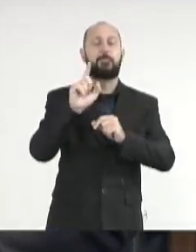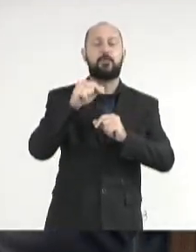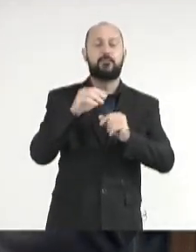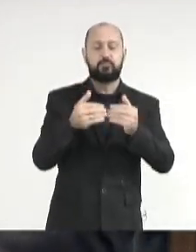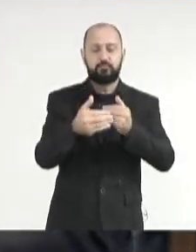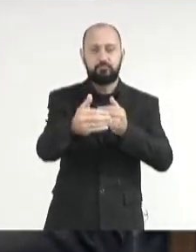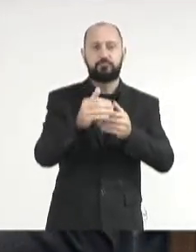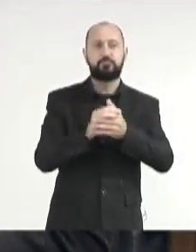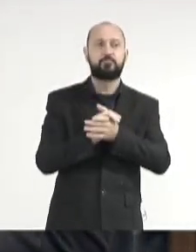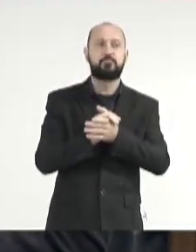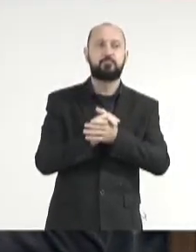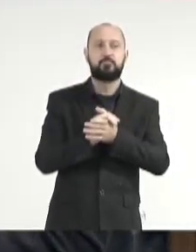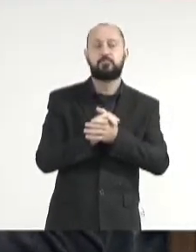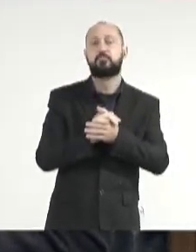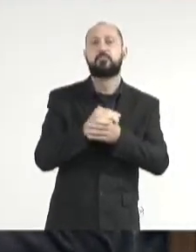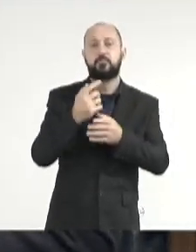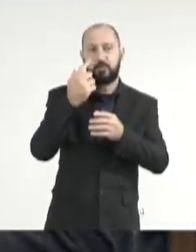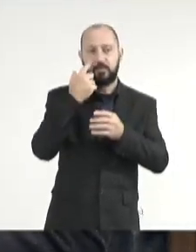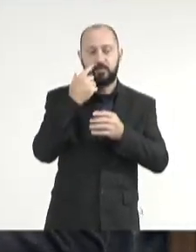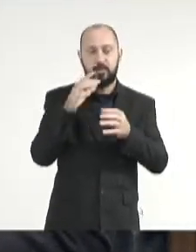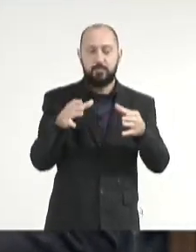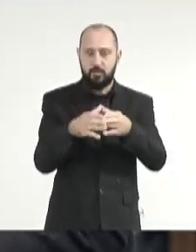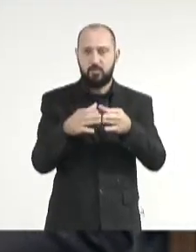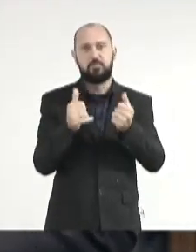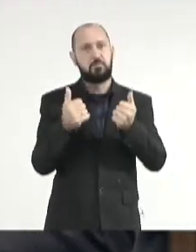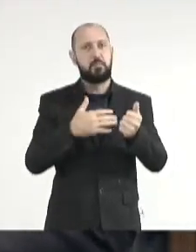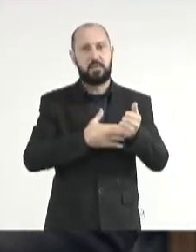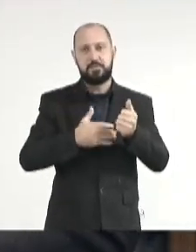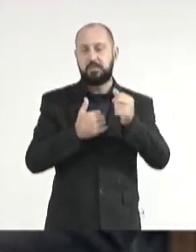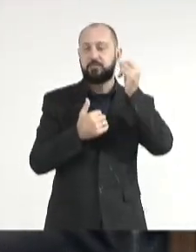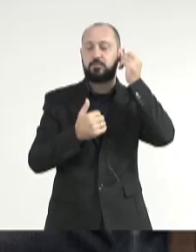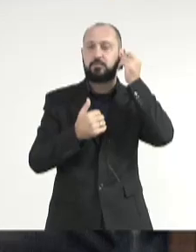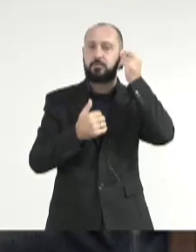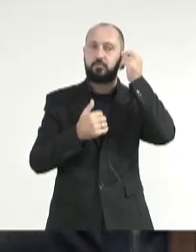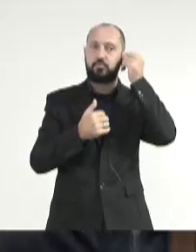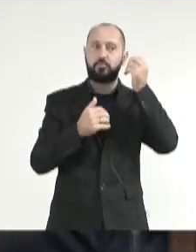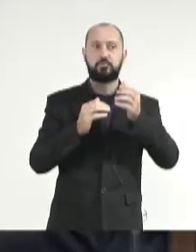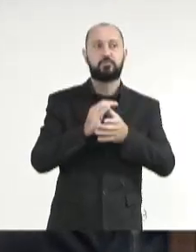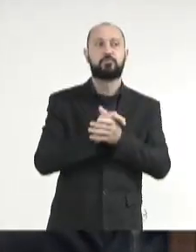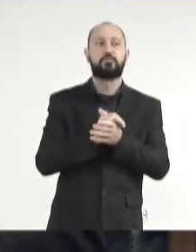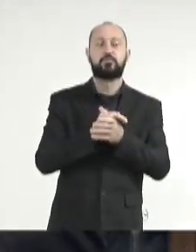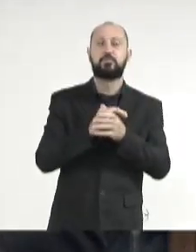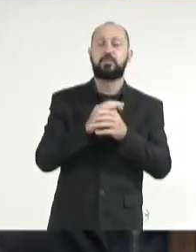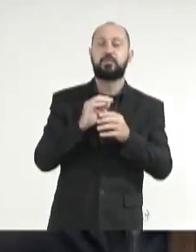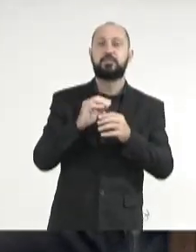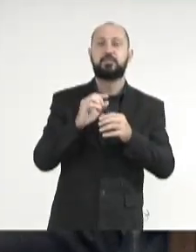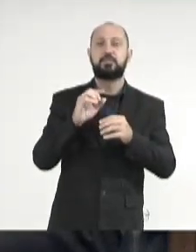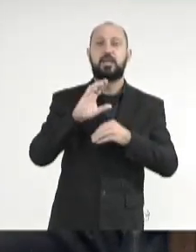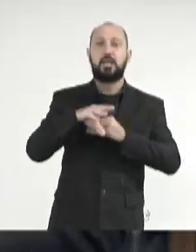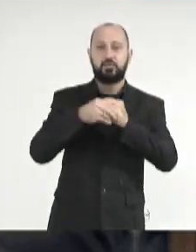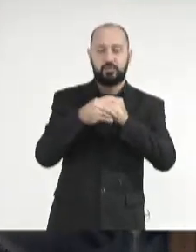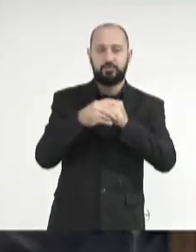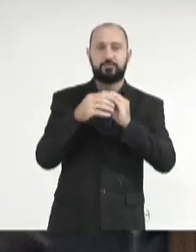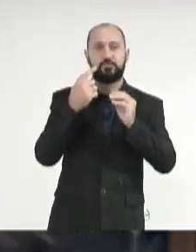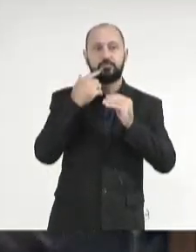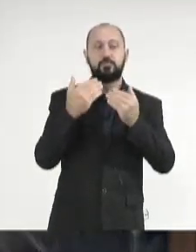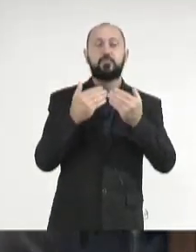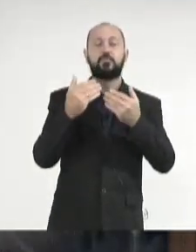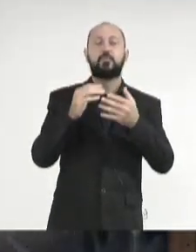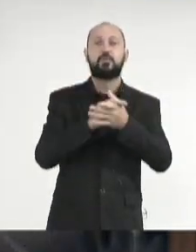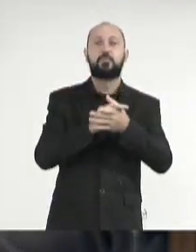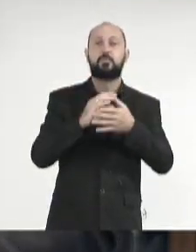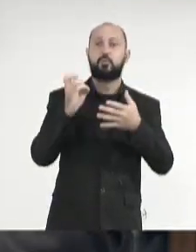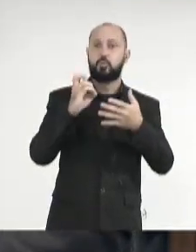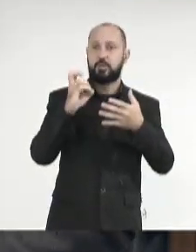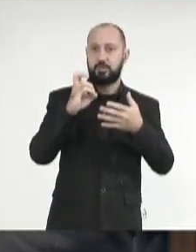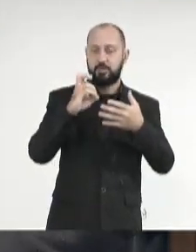próximos meses. Ele foi muito bem visto, né, pela categoria. Né, a categoria recebeu muito bem esse aumento no adicional. A gente vai agora, então, Gustavo, para o